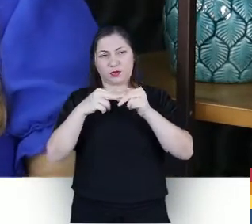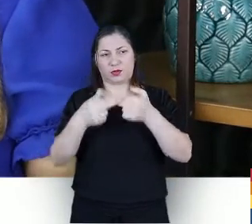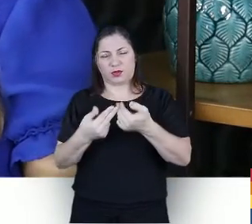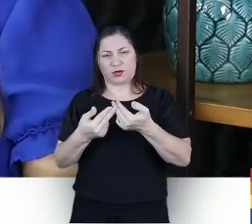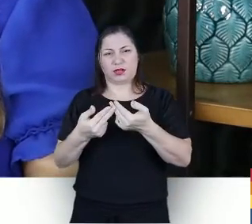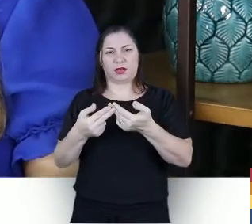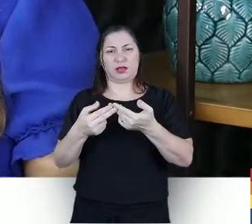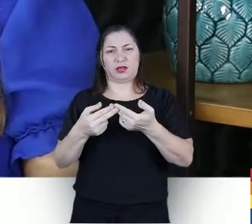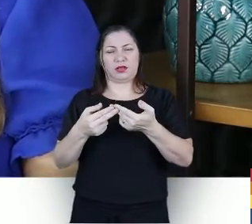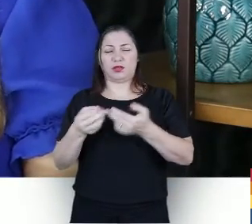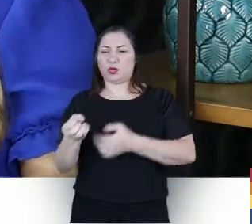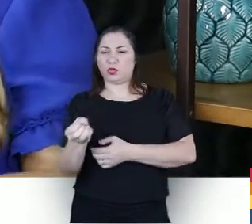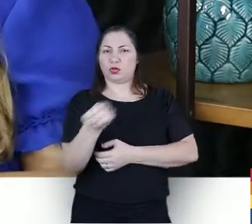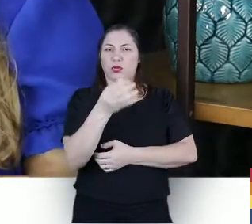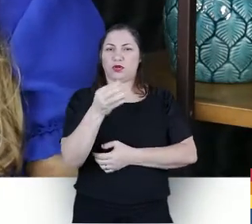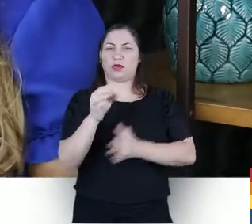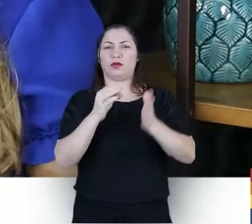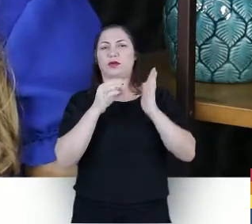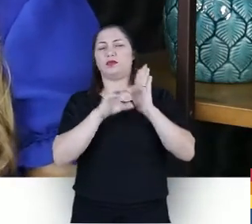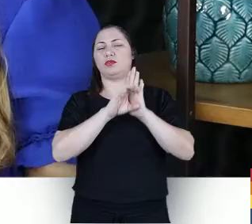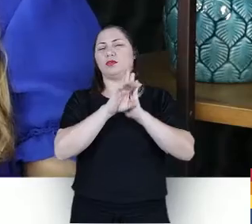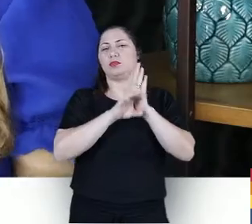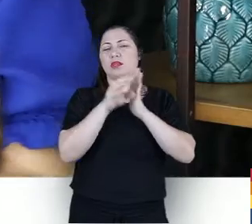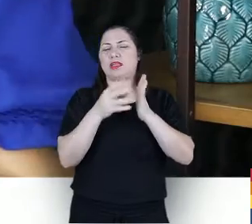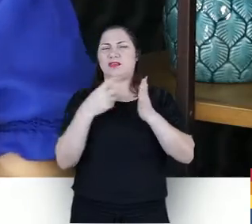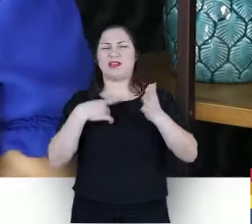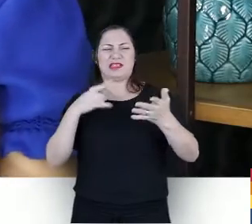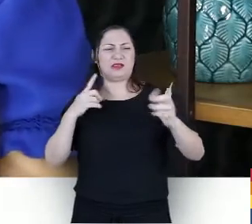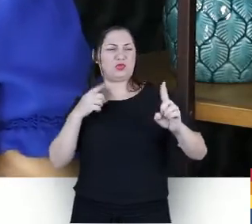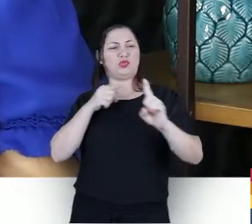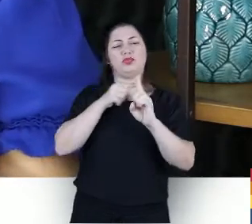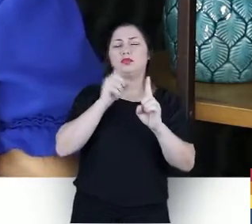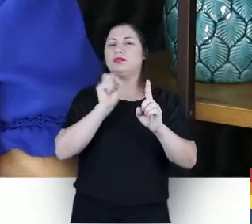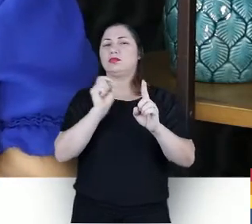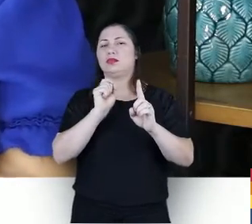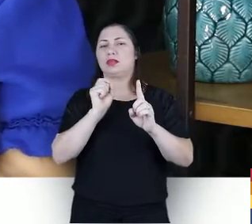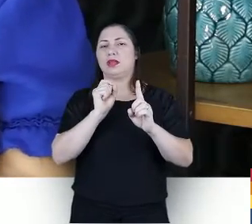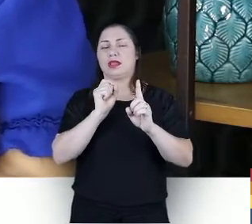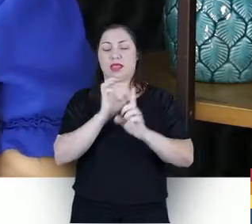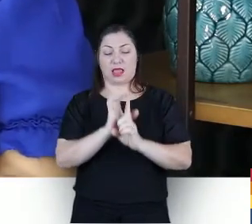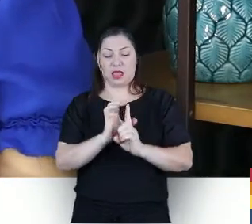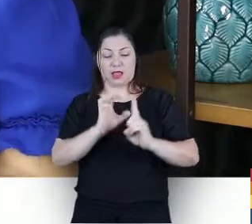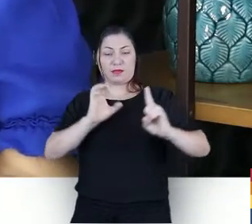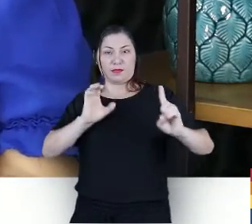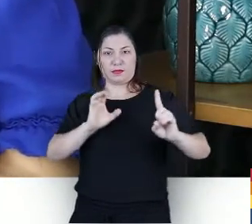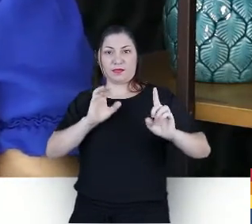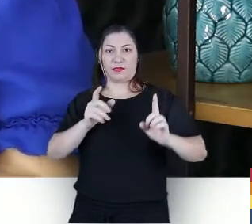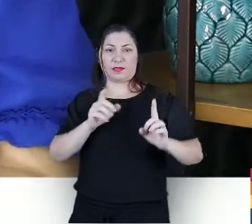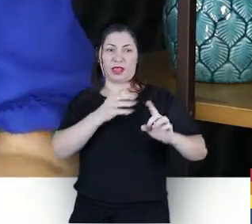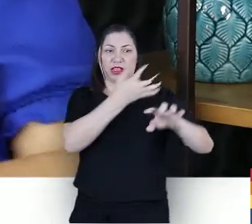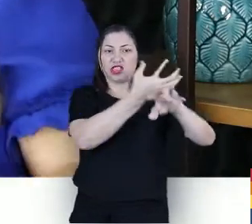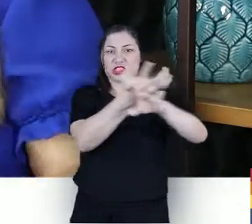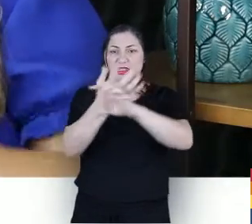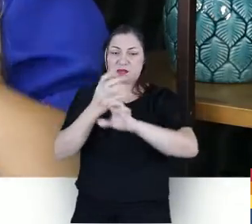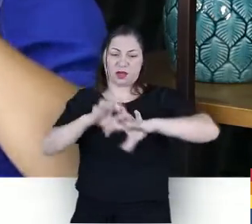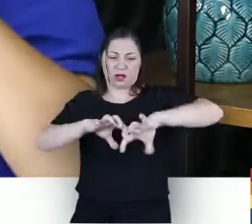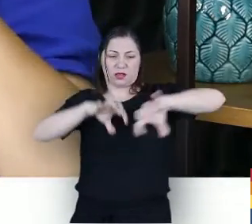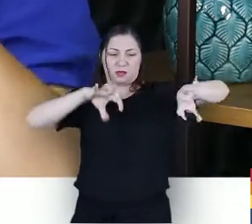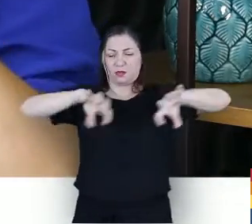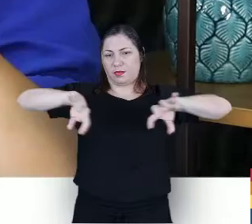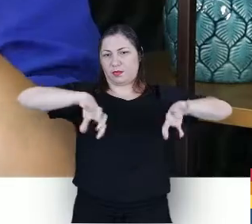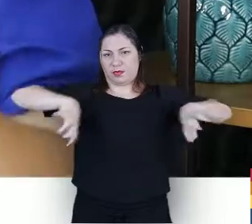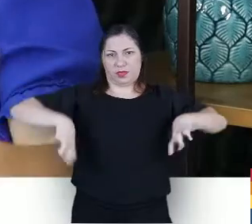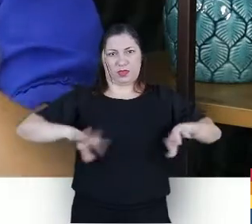minha caixa. E a gente sabe que isso não é algo muito fácil, né? Sair